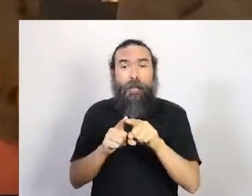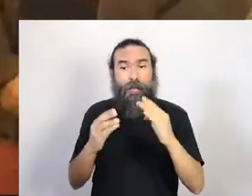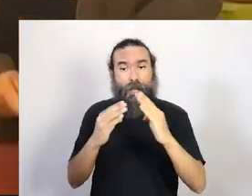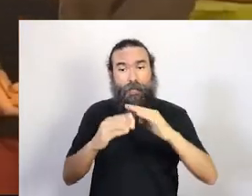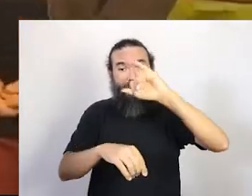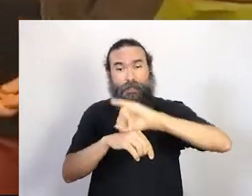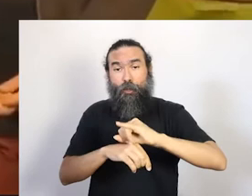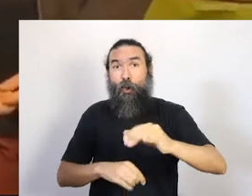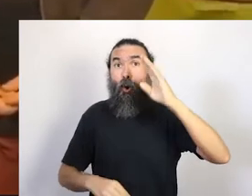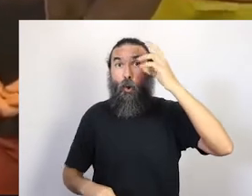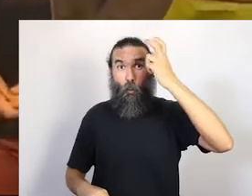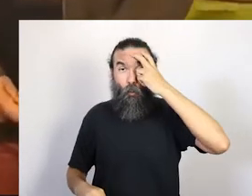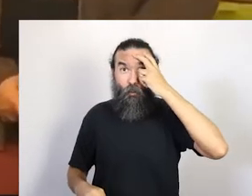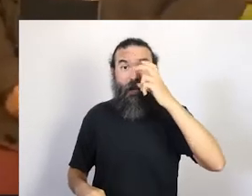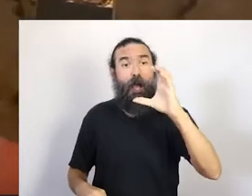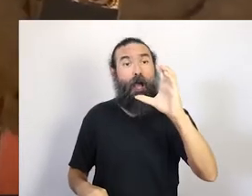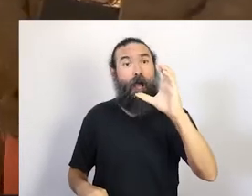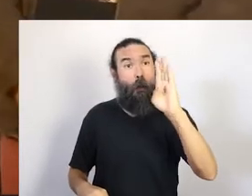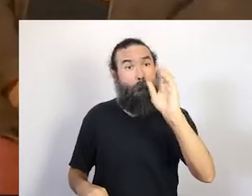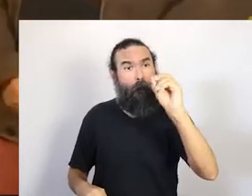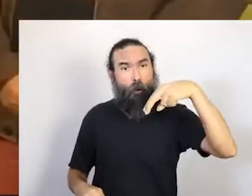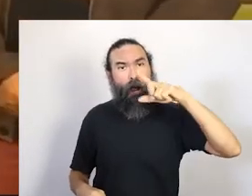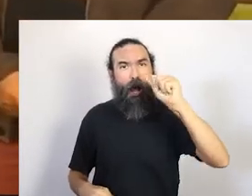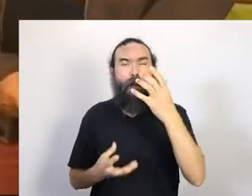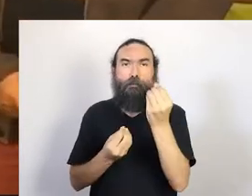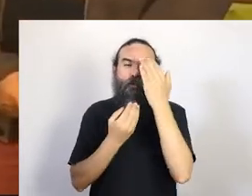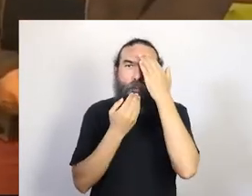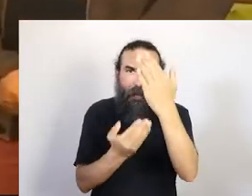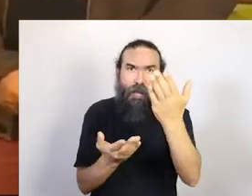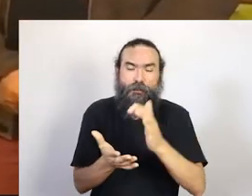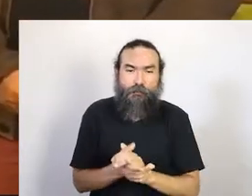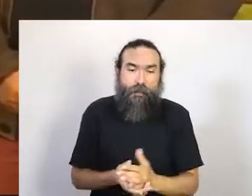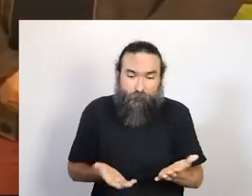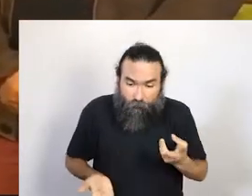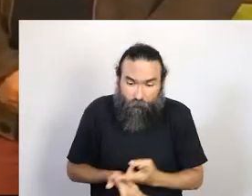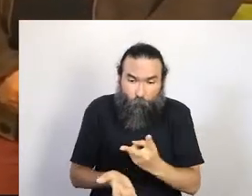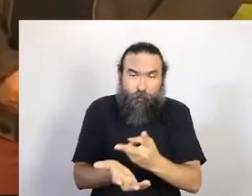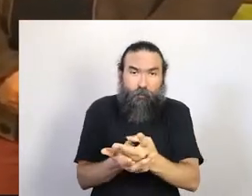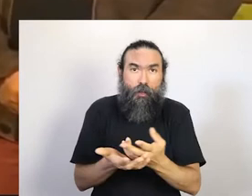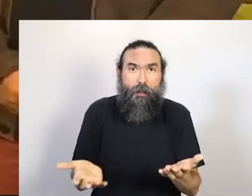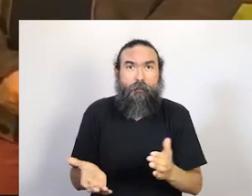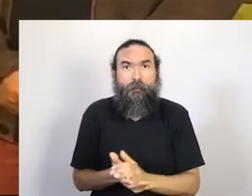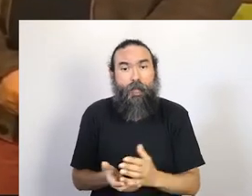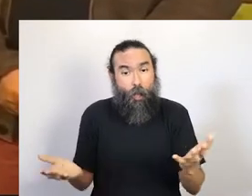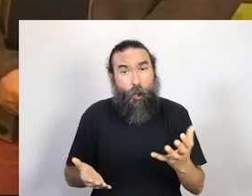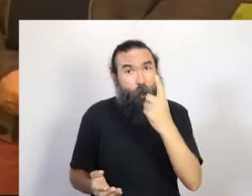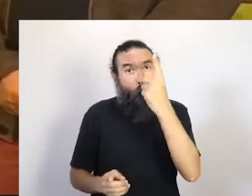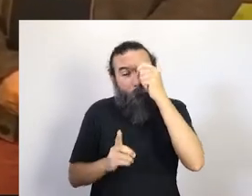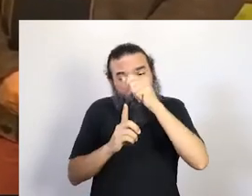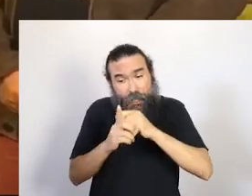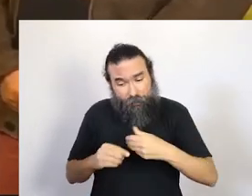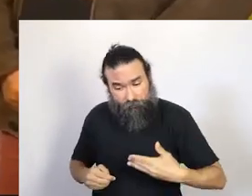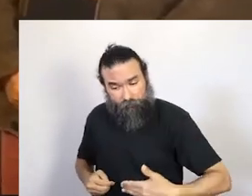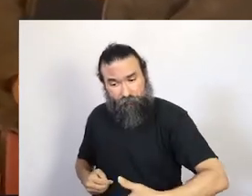estiveram aqui, Guitinho, muito agradecido aí. E vamos que vamos. É, durante um mês, né?